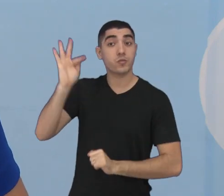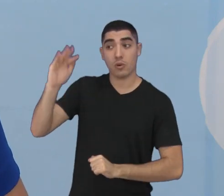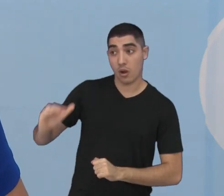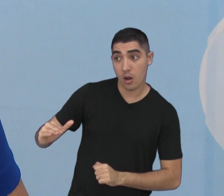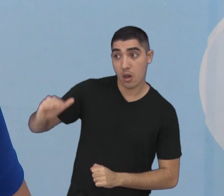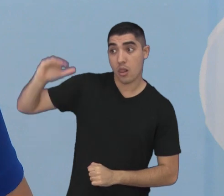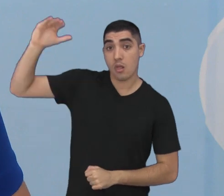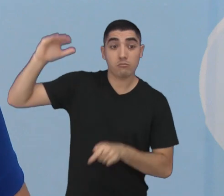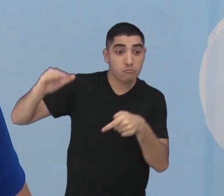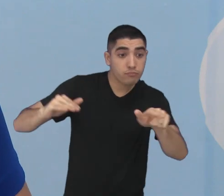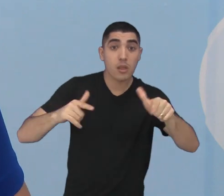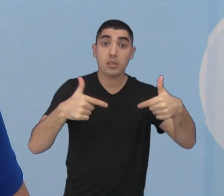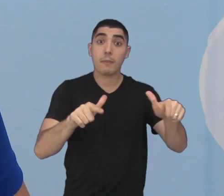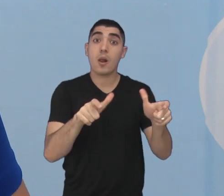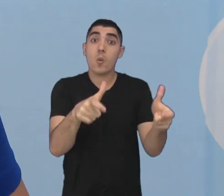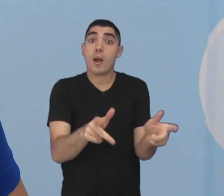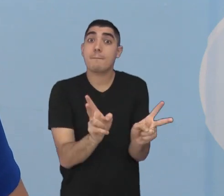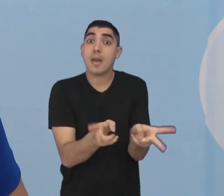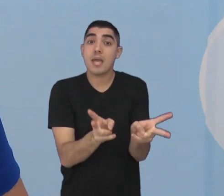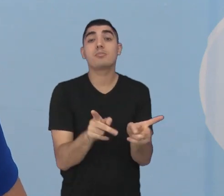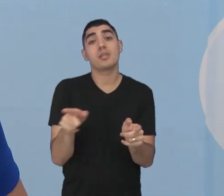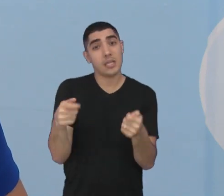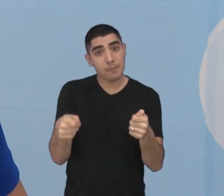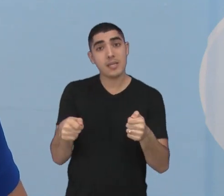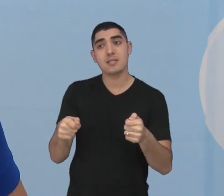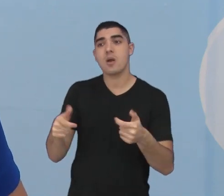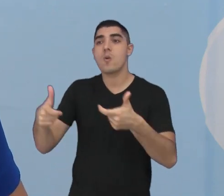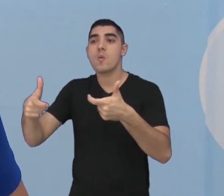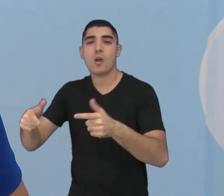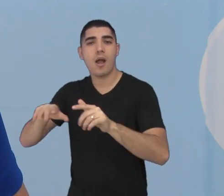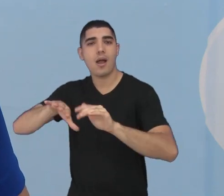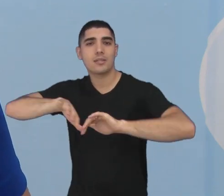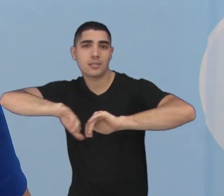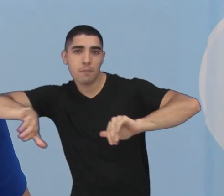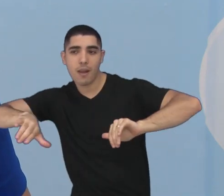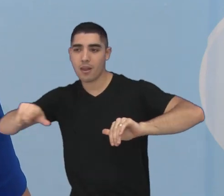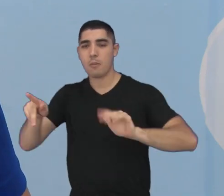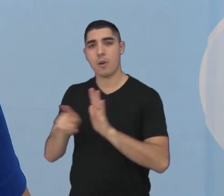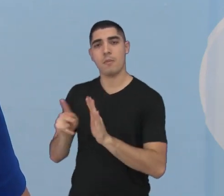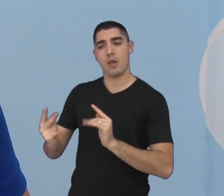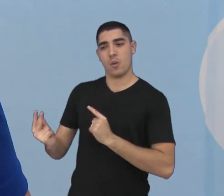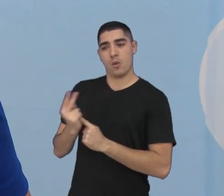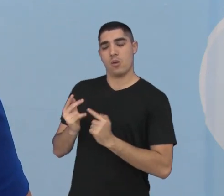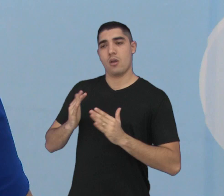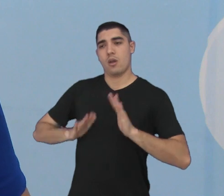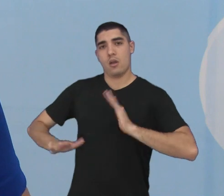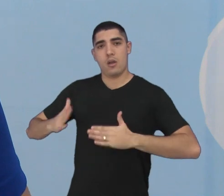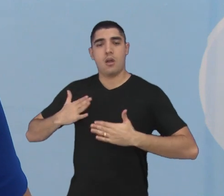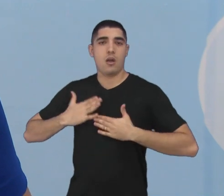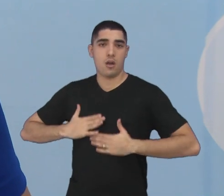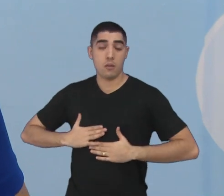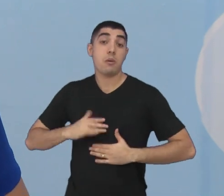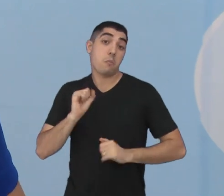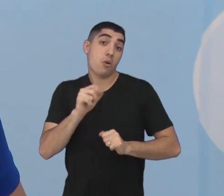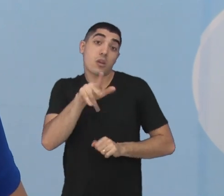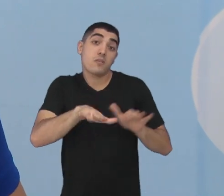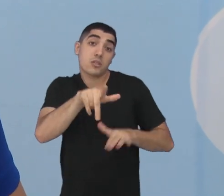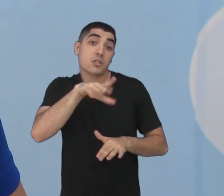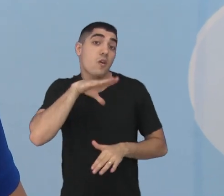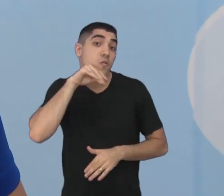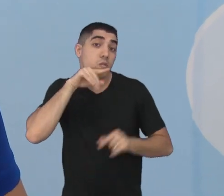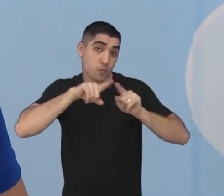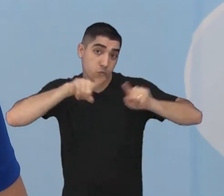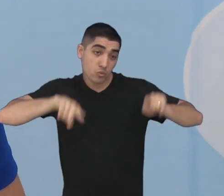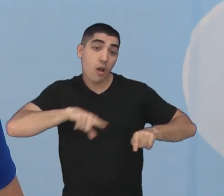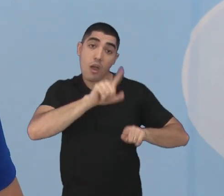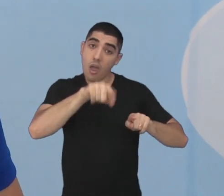trabalhar nesses lugares, eles também precisam de um momento de regulação sensorial. Então, muitas vezes você vai ter funcionários de um supermercado que podem ser